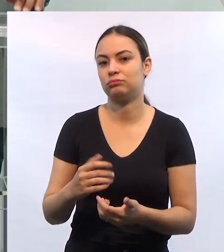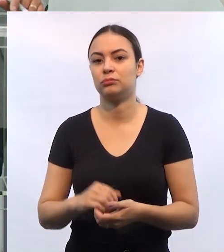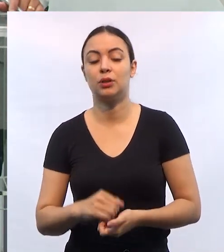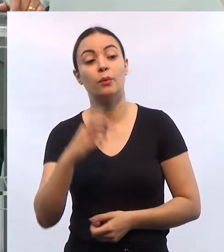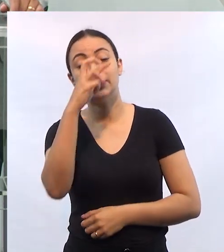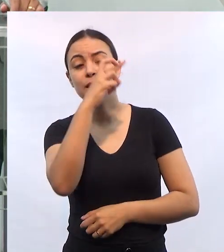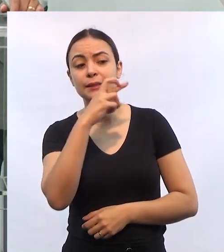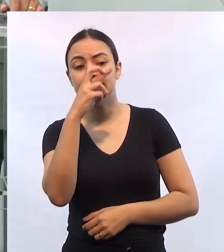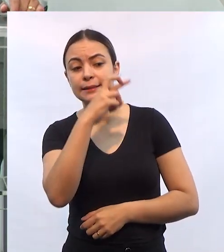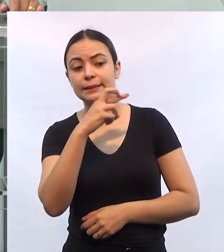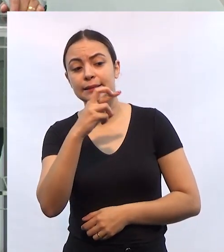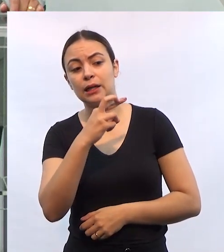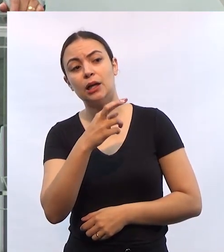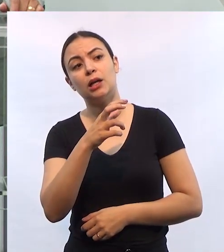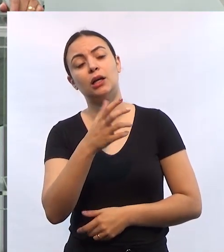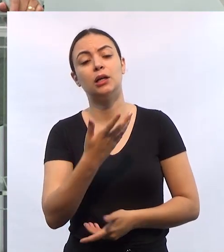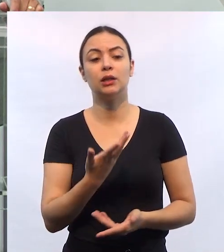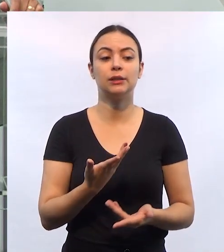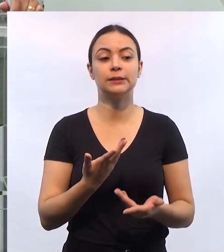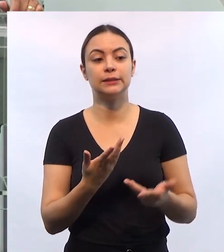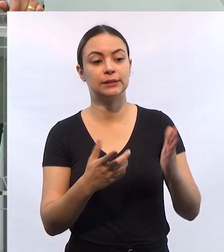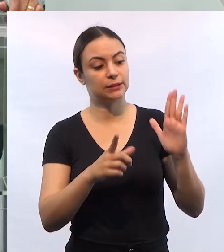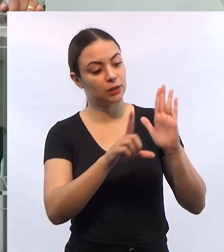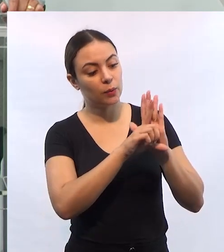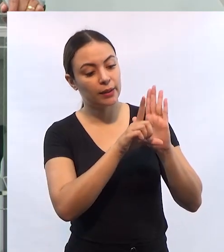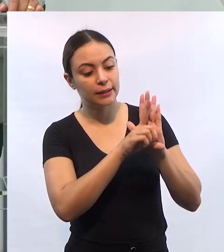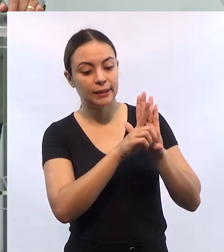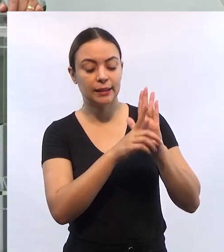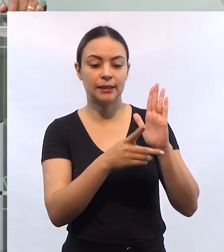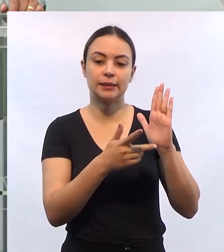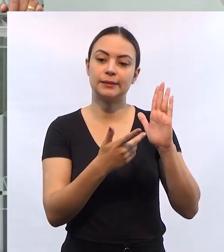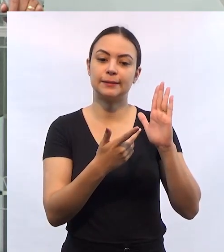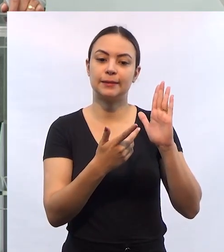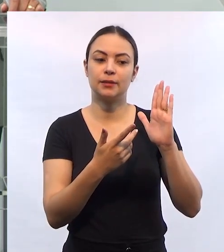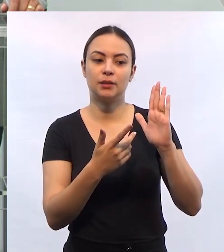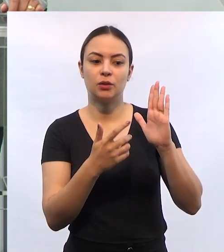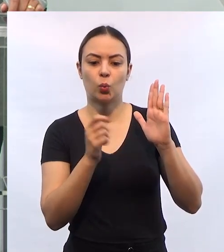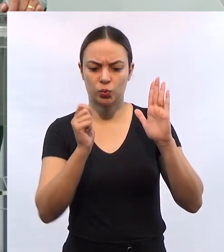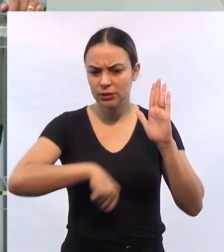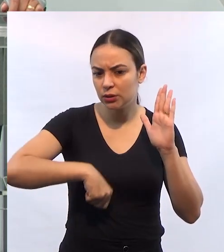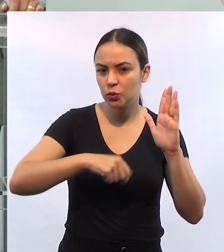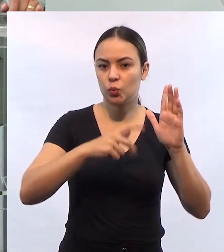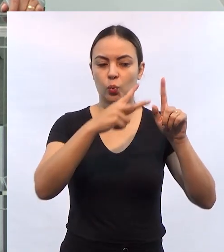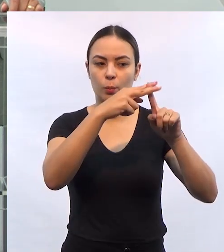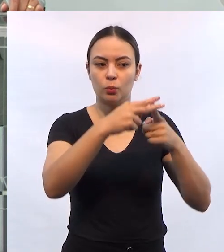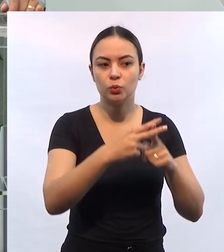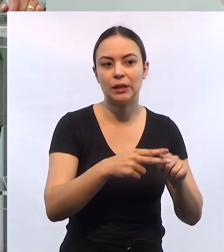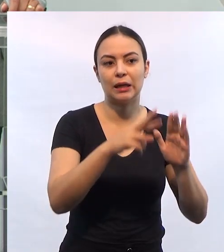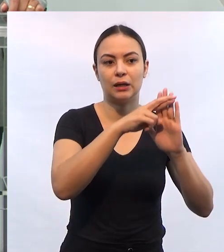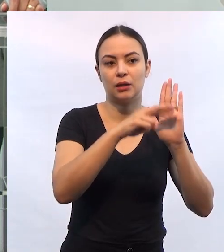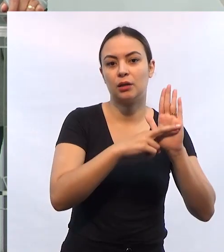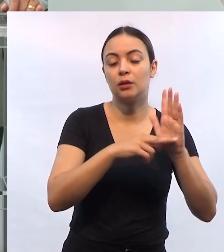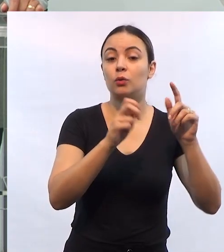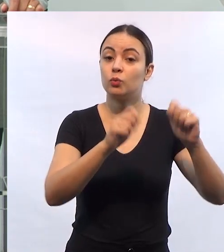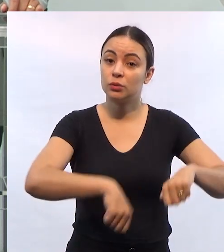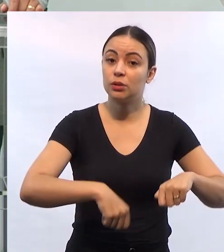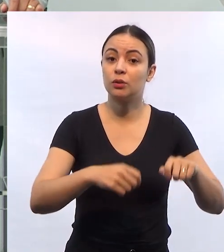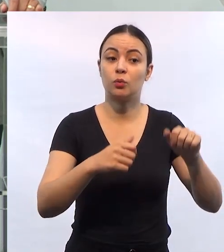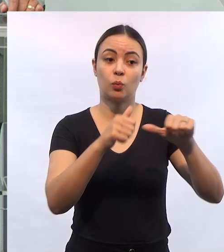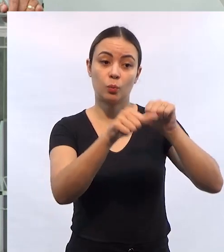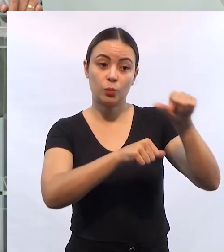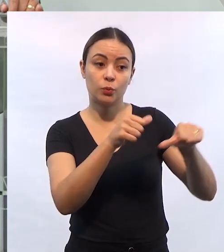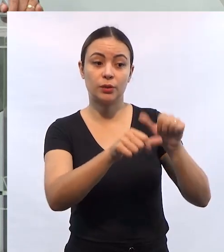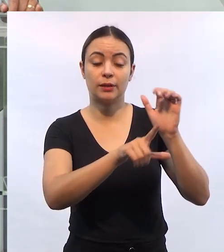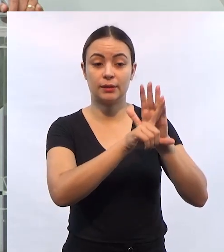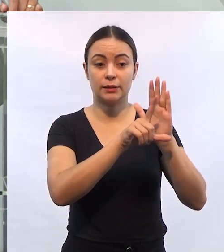uma hora para outra. Analisa-se o caso, verifica se é o caso de alterar uma lei, uma regra, tá? E se for realmente,